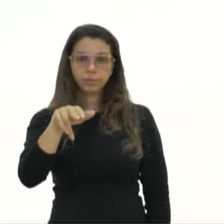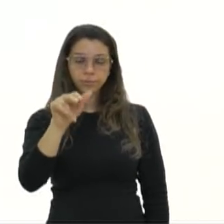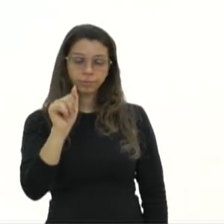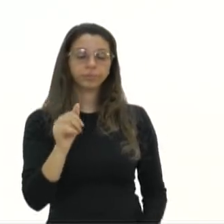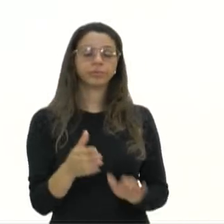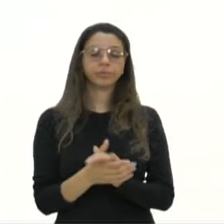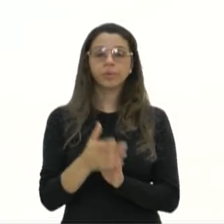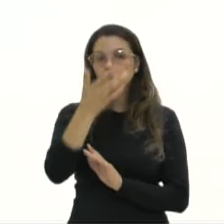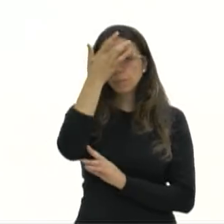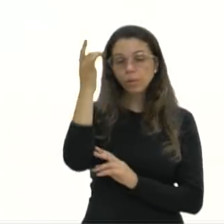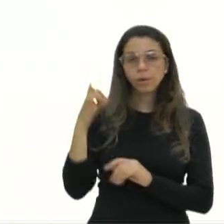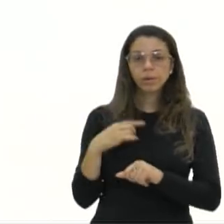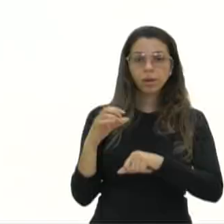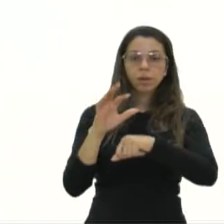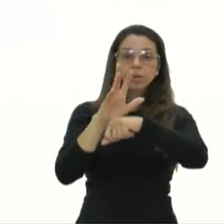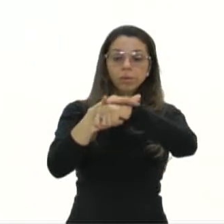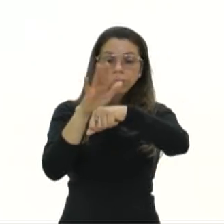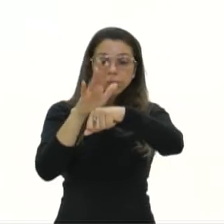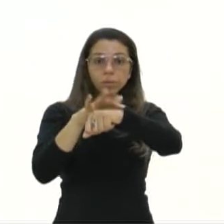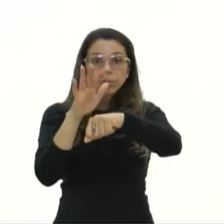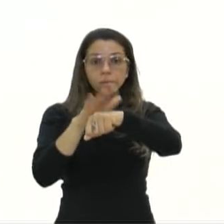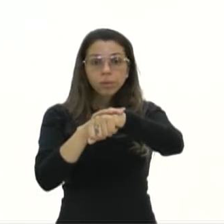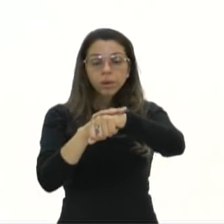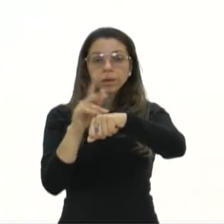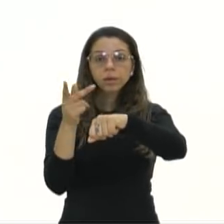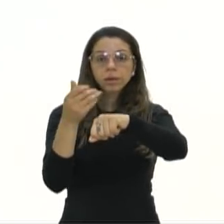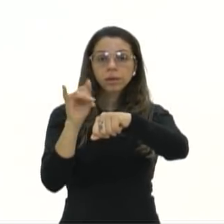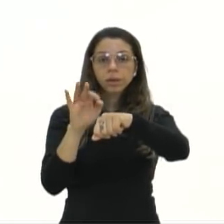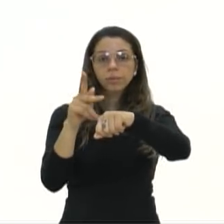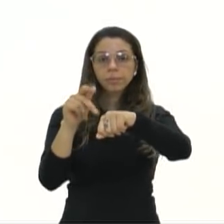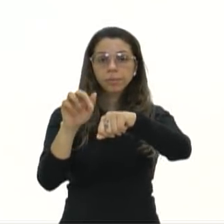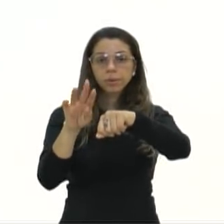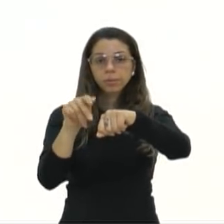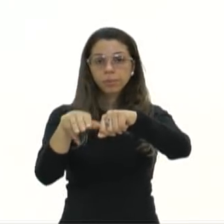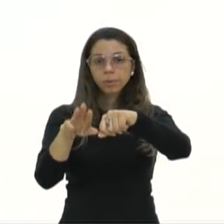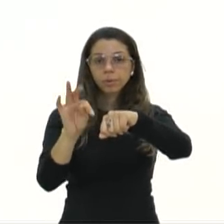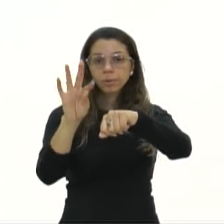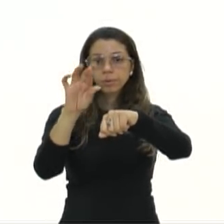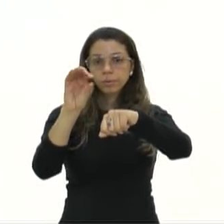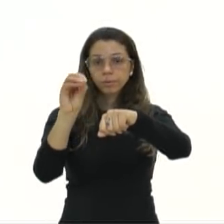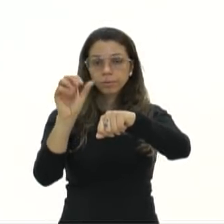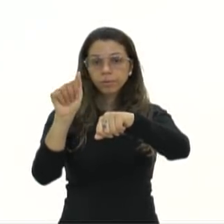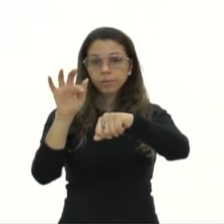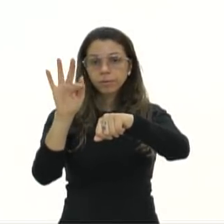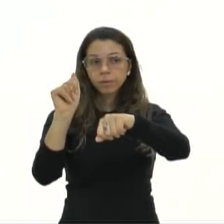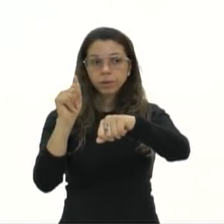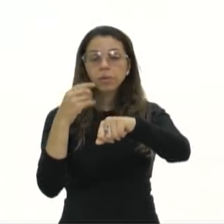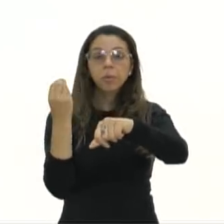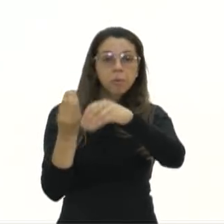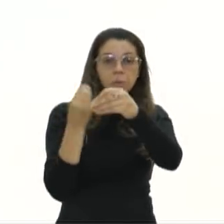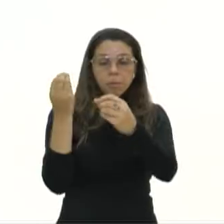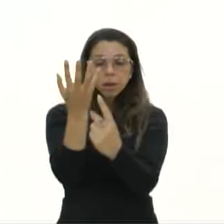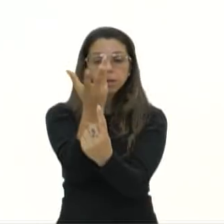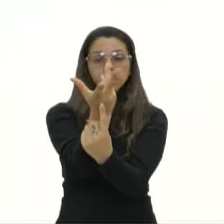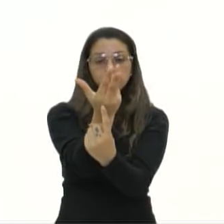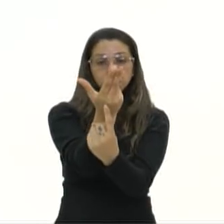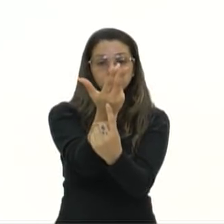é hipermétrope, ou seja, tem hipermetropia, a imagem, olha onde que está formando o desenho da